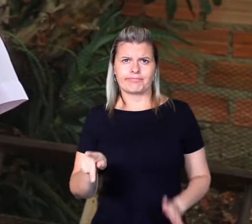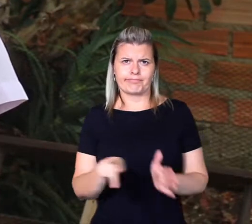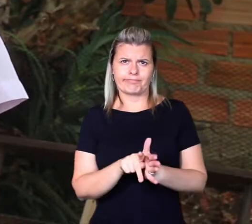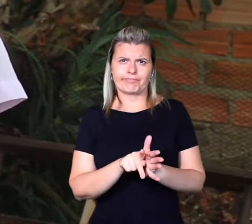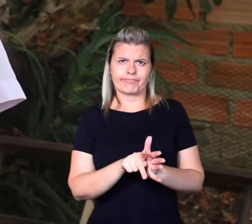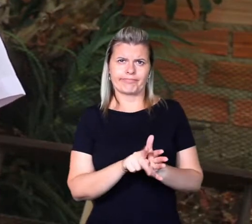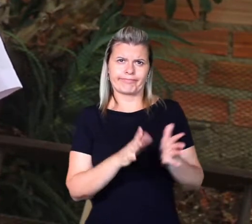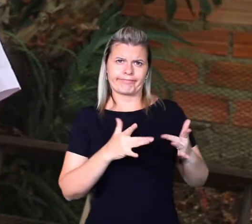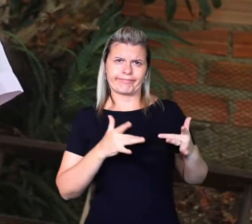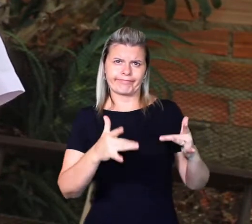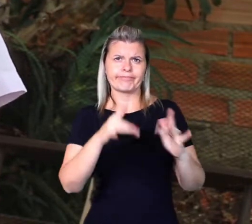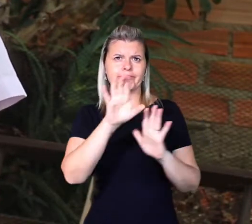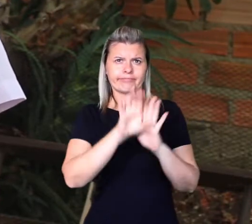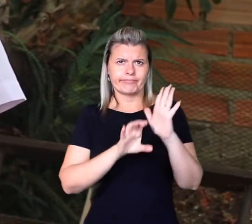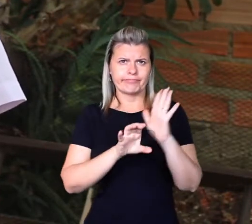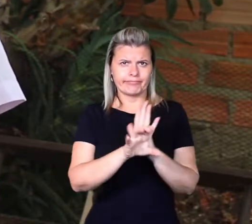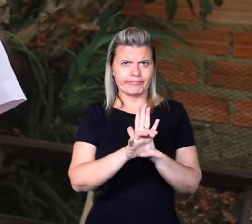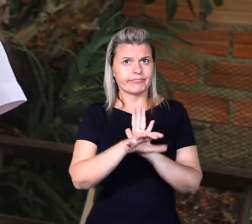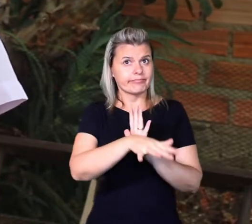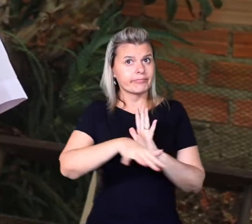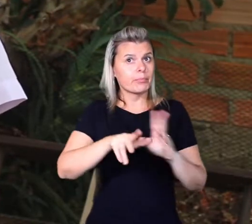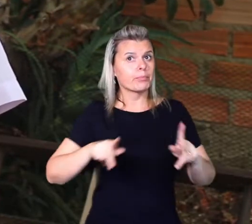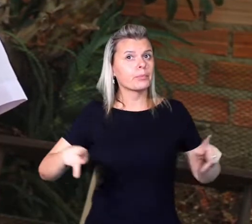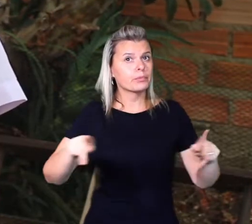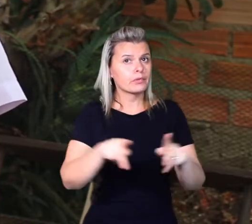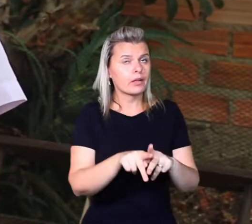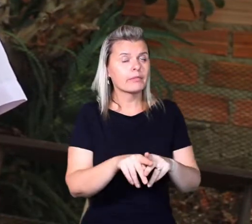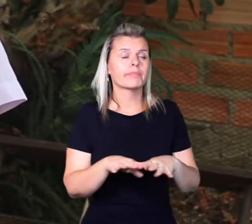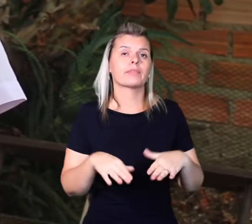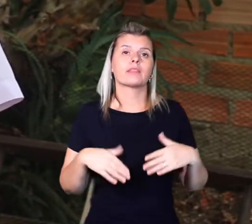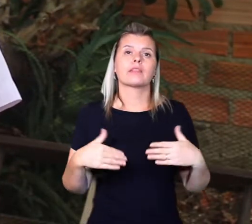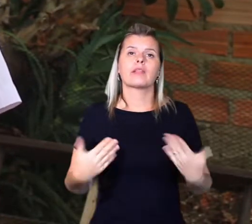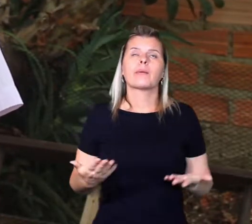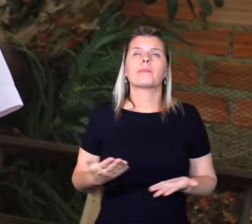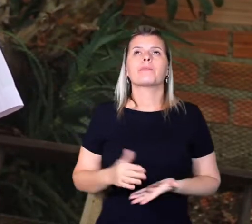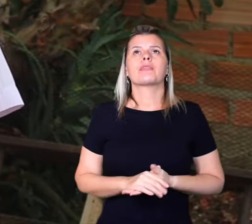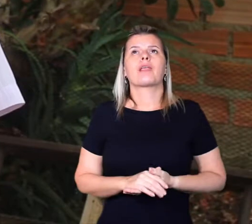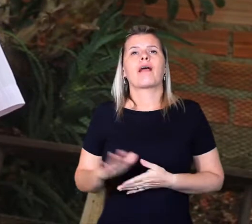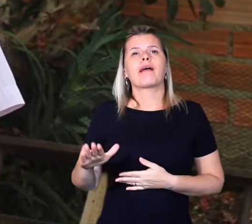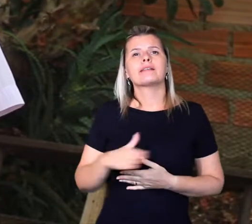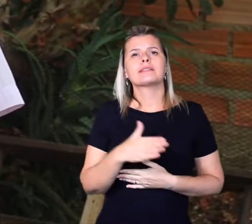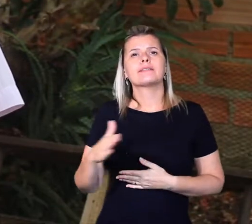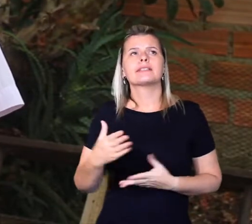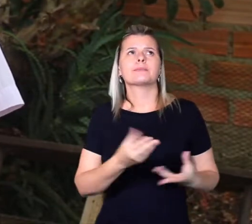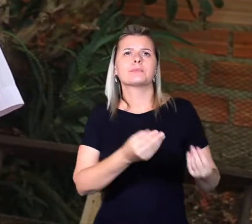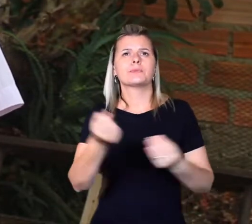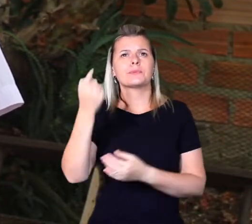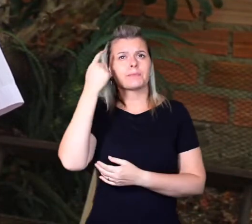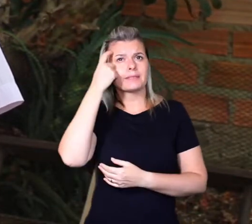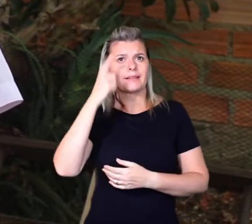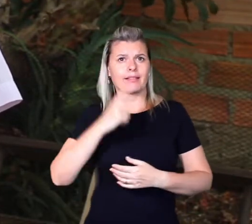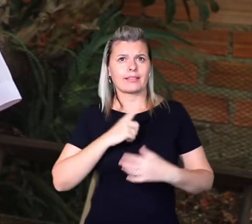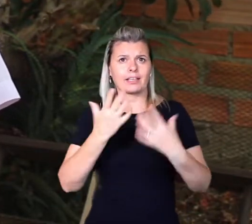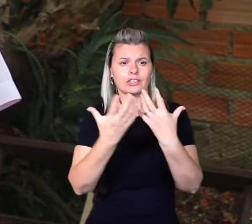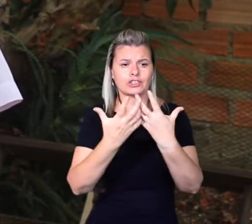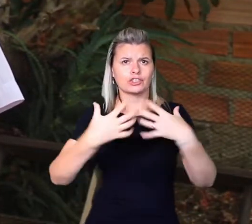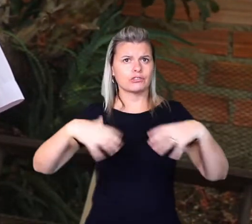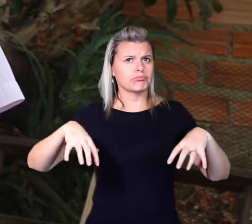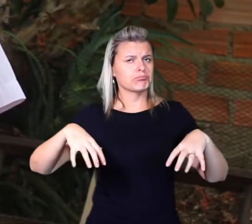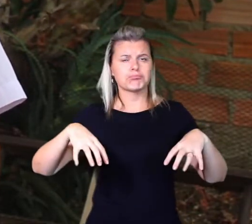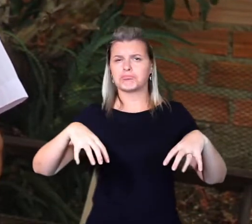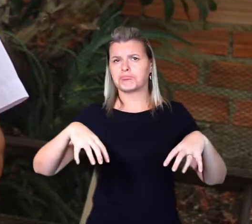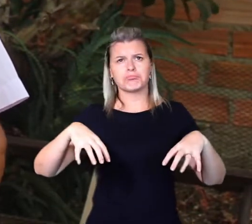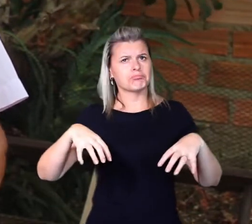com os rituais das congadas, e no âmbito do catolicismo popular. Então, muitas vezes, as pessoas acham que há uma